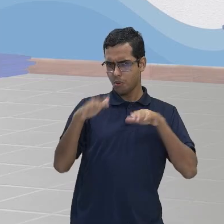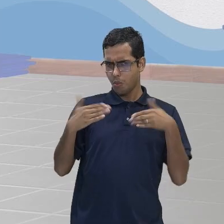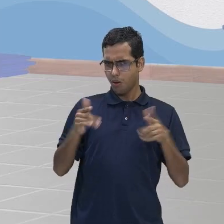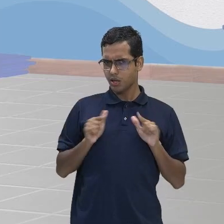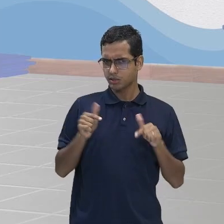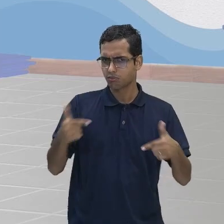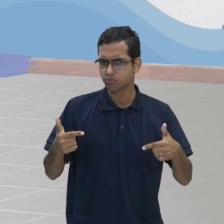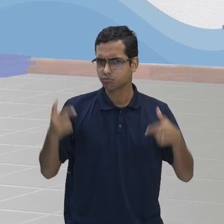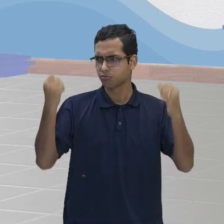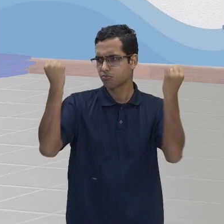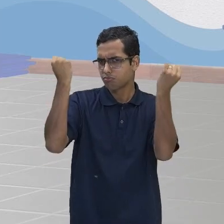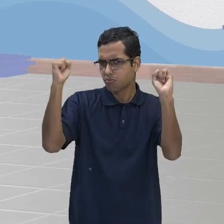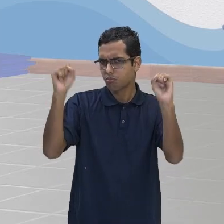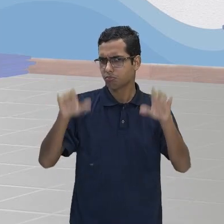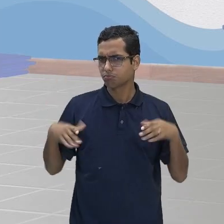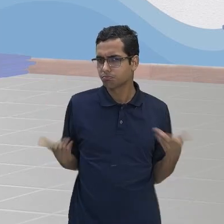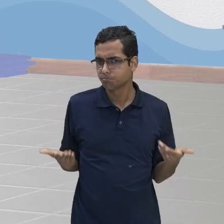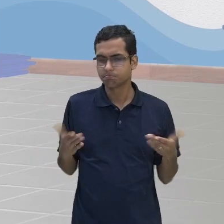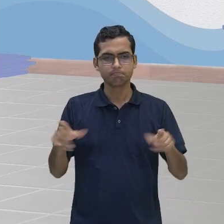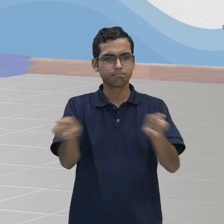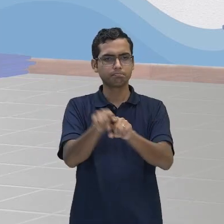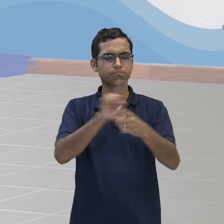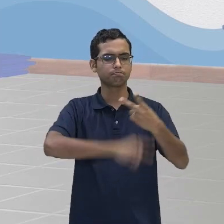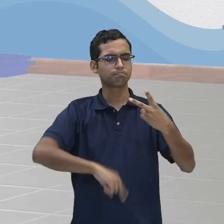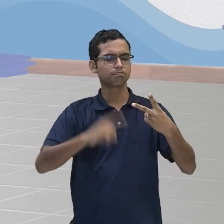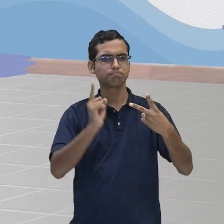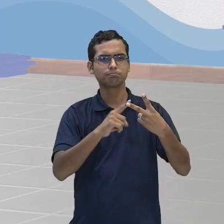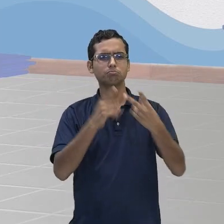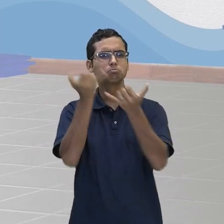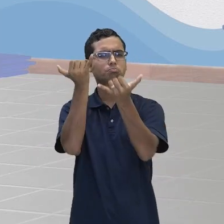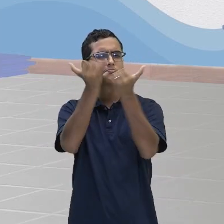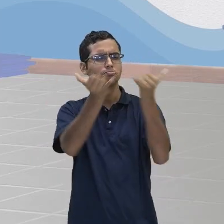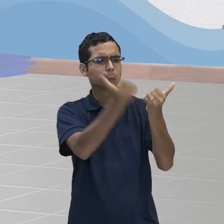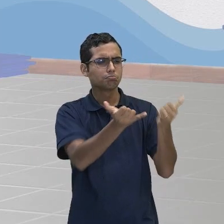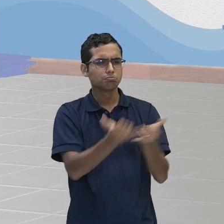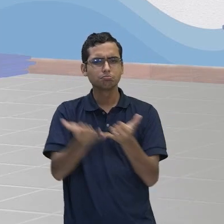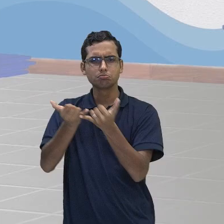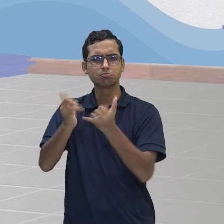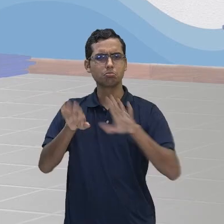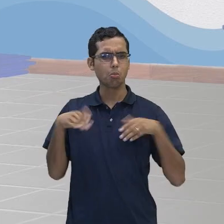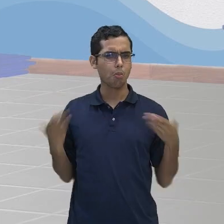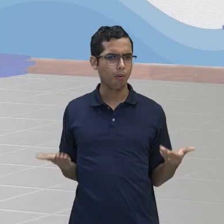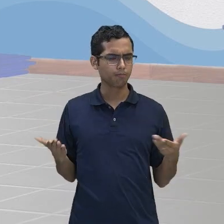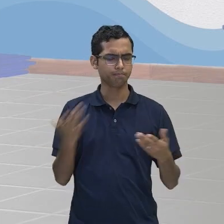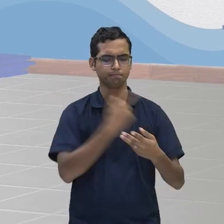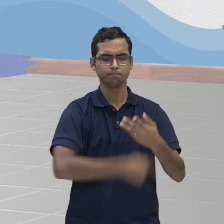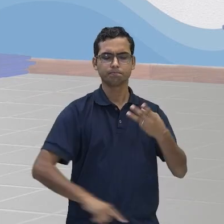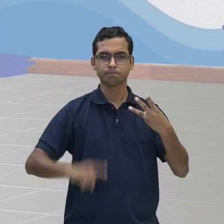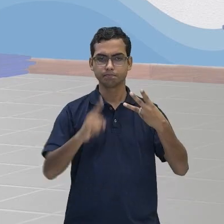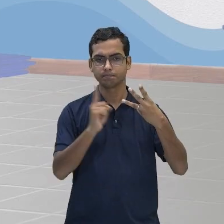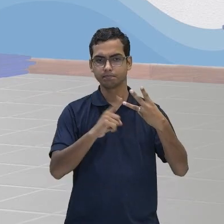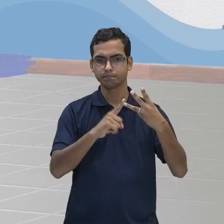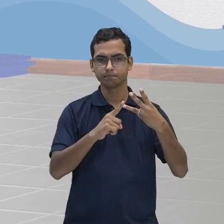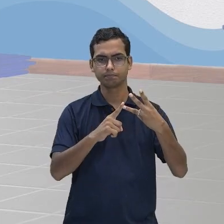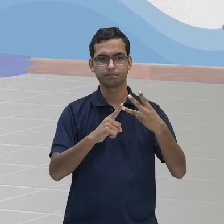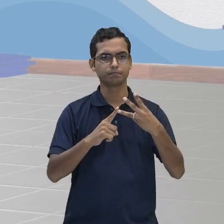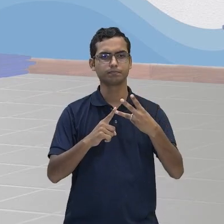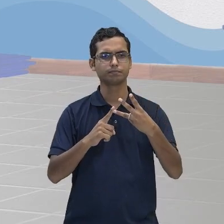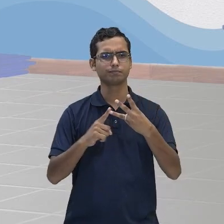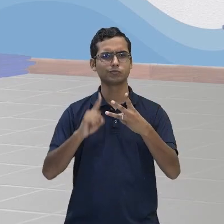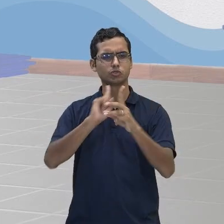sabem. Próxima, o que tem em comum entre elas? E a próxima,